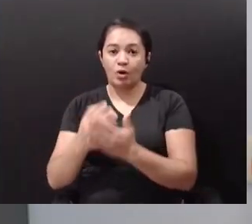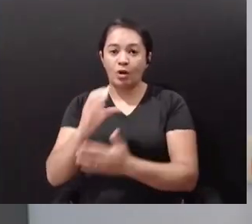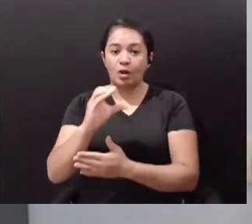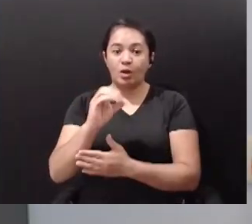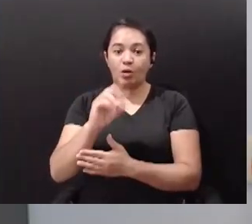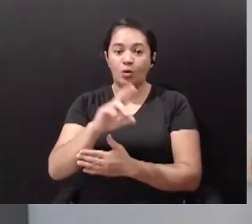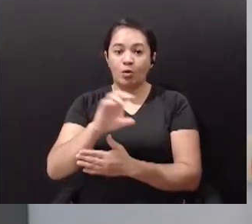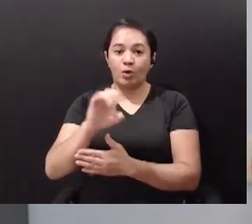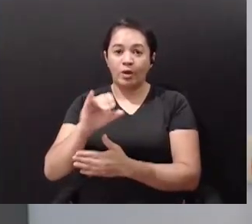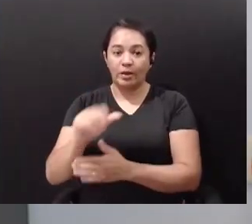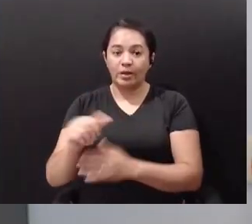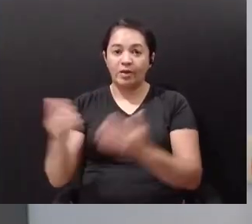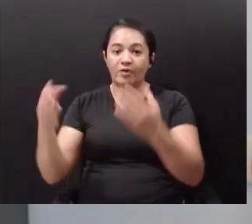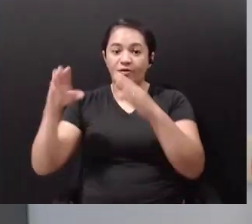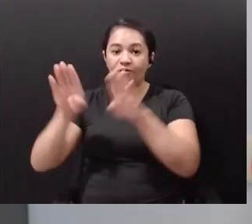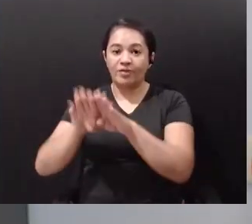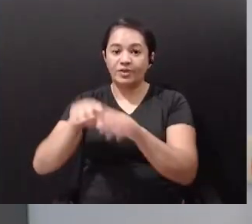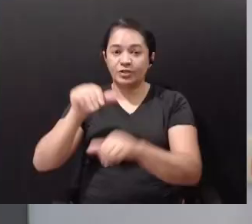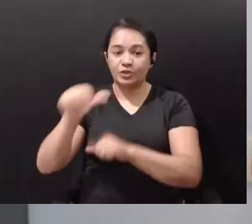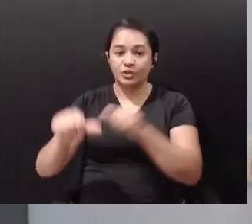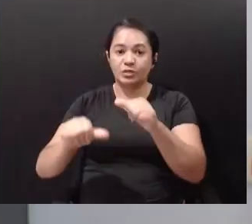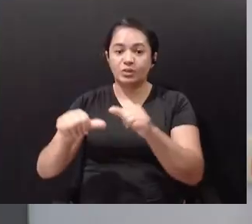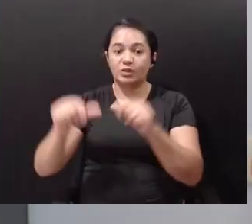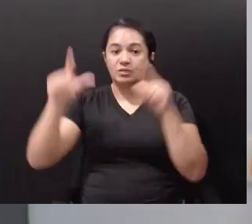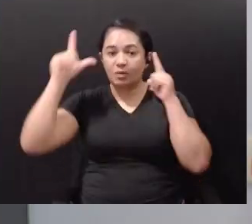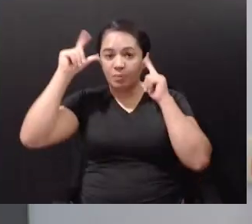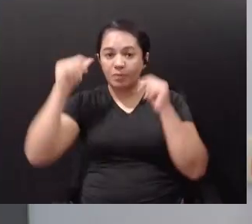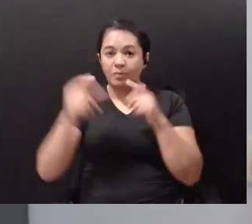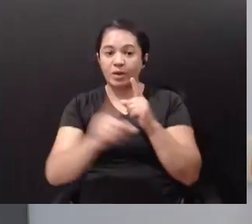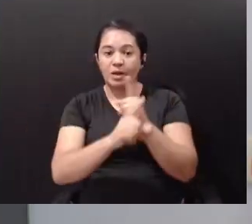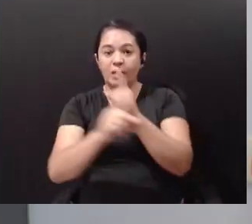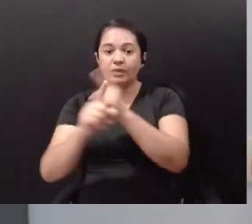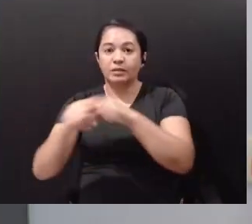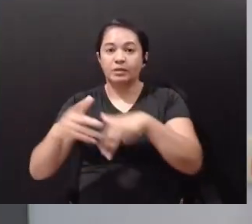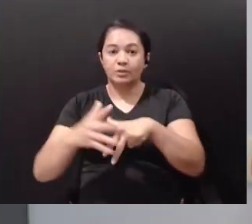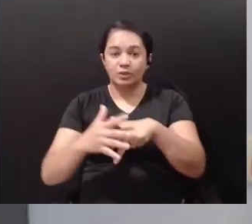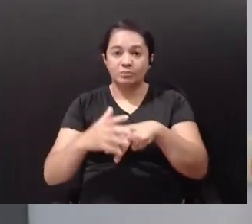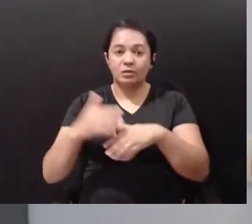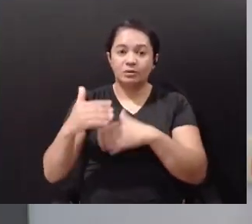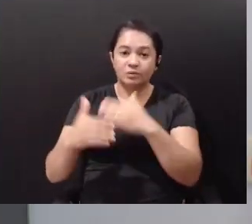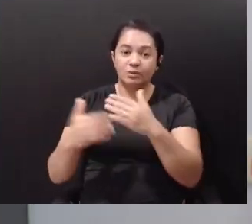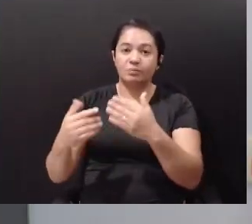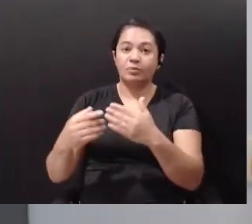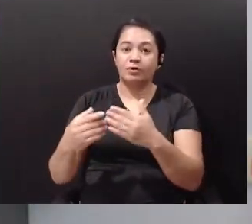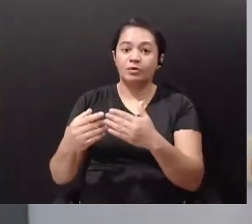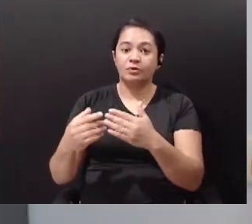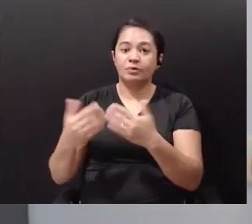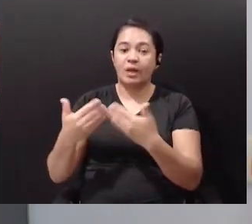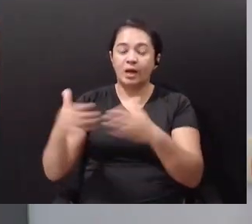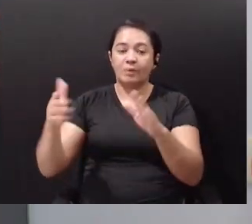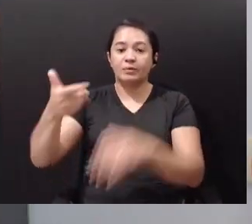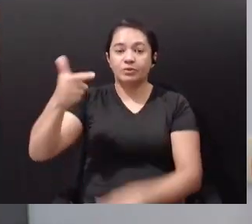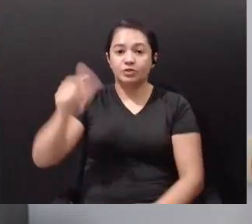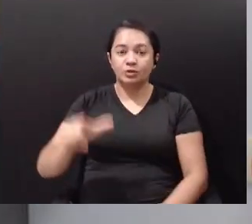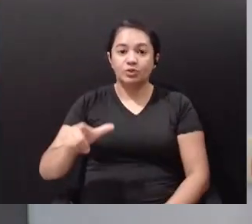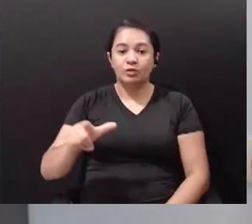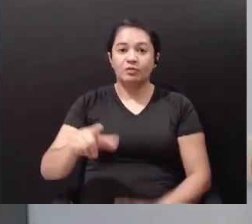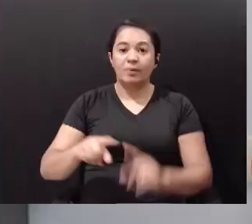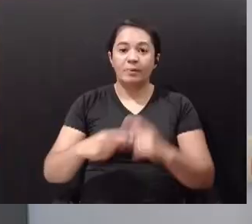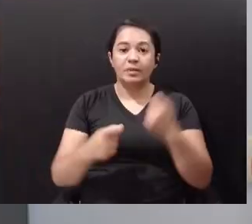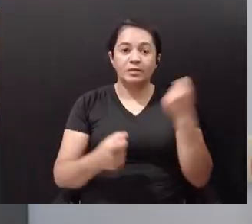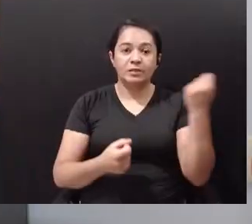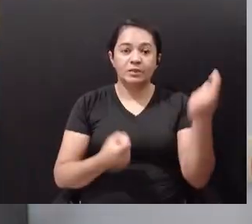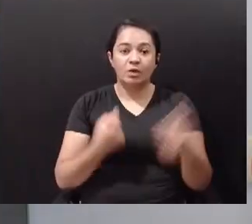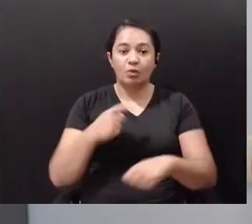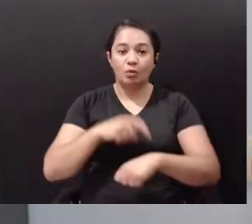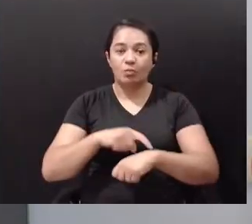uma enfermaria, inclusive, para atender os casos, e depois ele acaba reabrindo. Em alguns momentos a gente vai ter